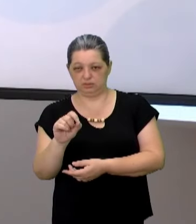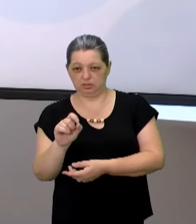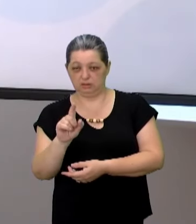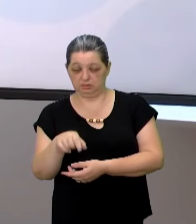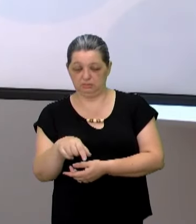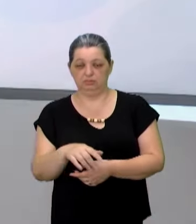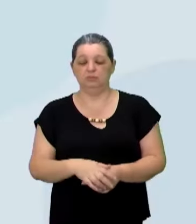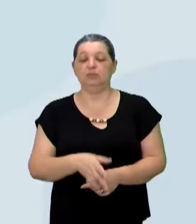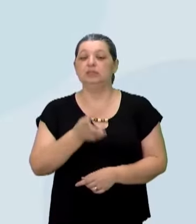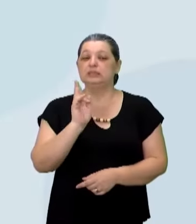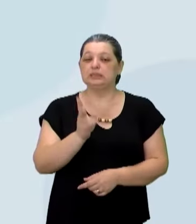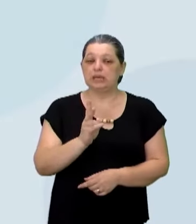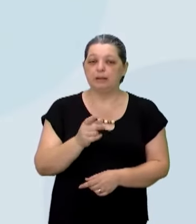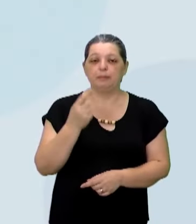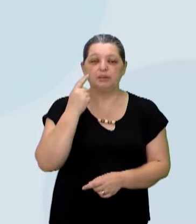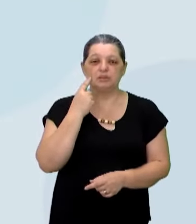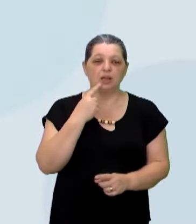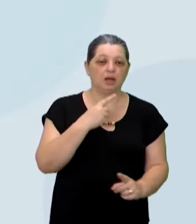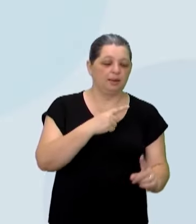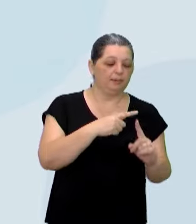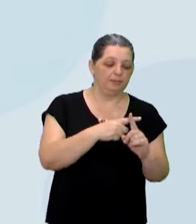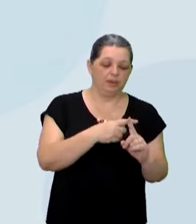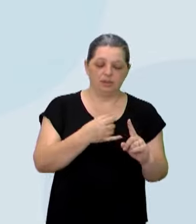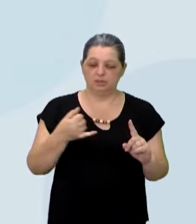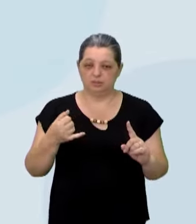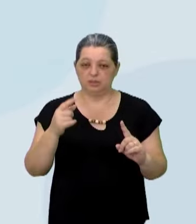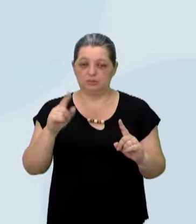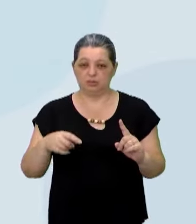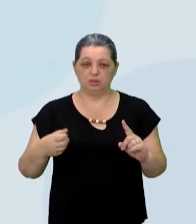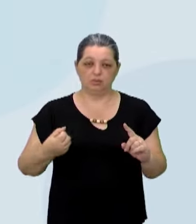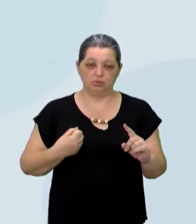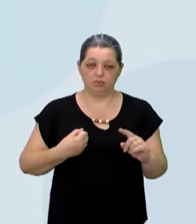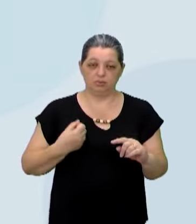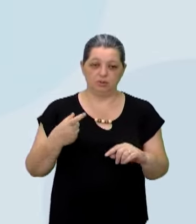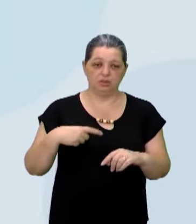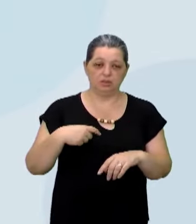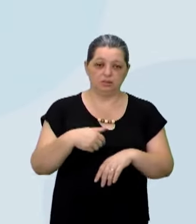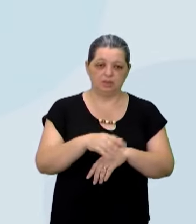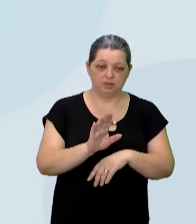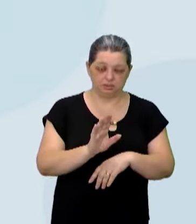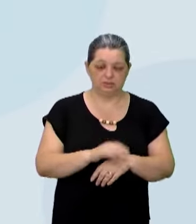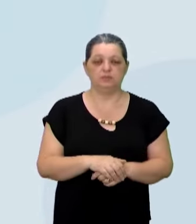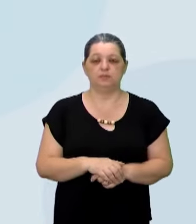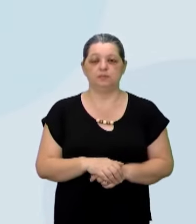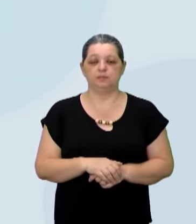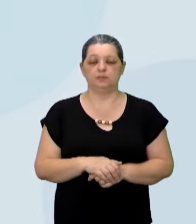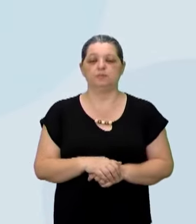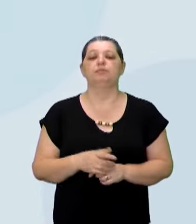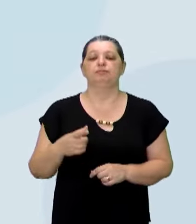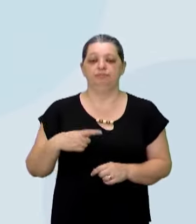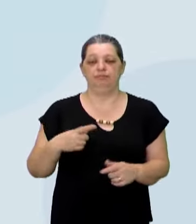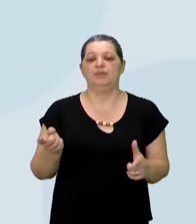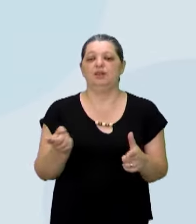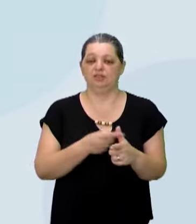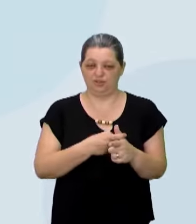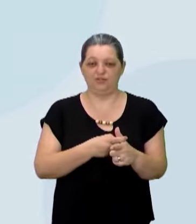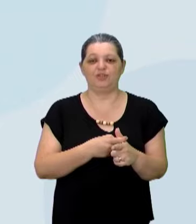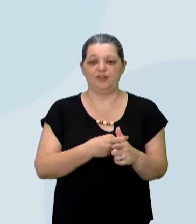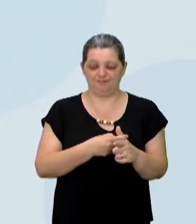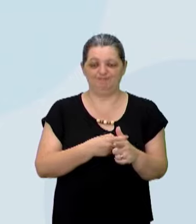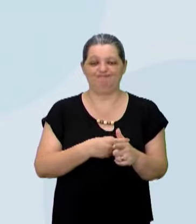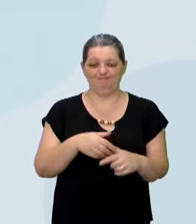né? Que é sempre o sinal do maior, né? Então, tá aí, ó. eu tenho mais dívida do que dinheiro, né, Vivi?